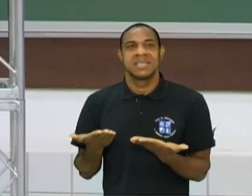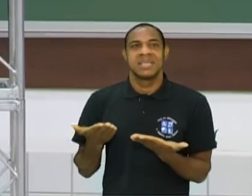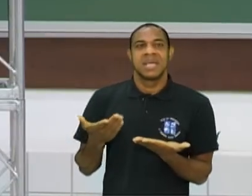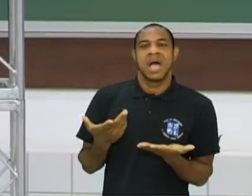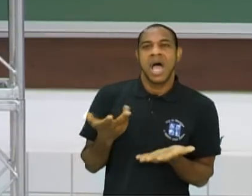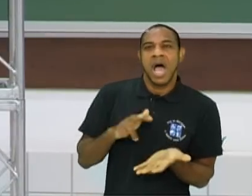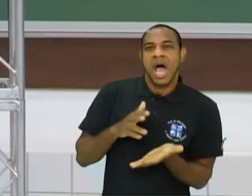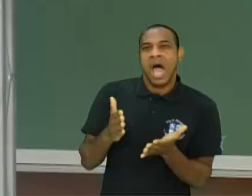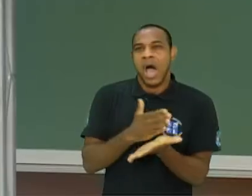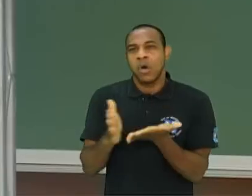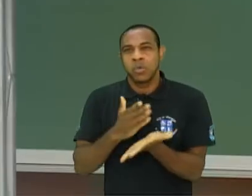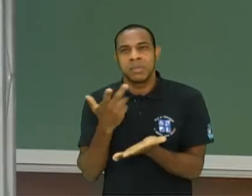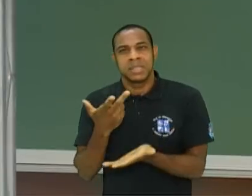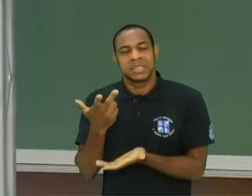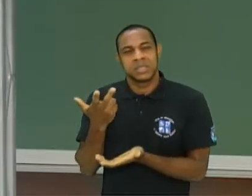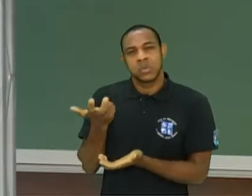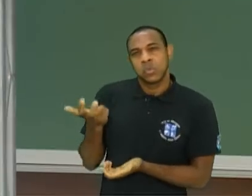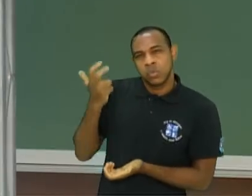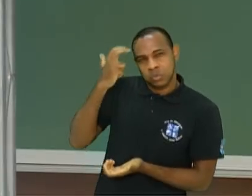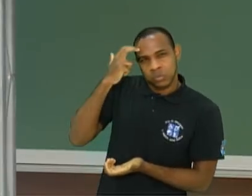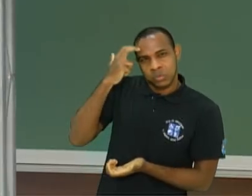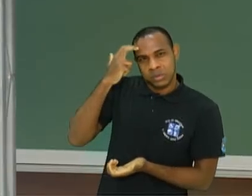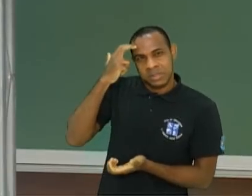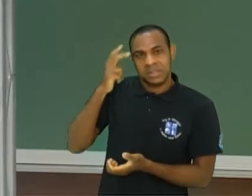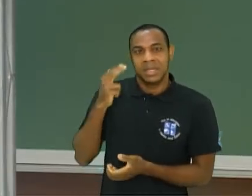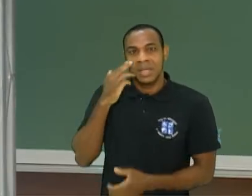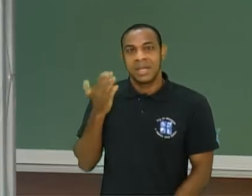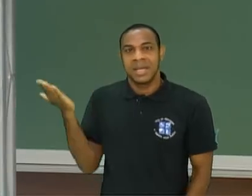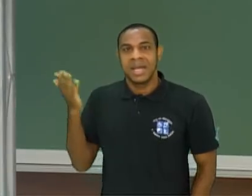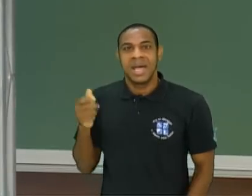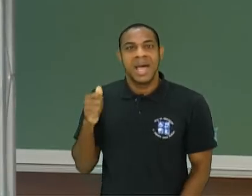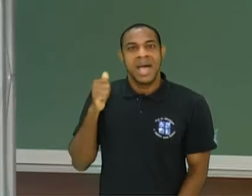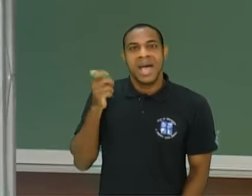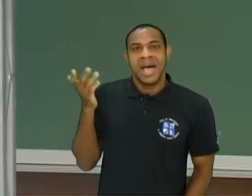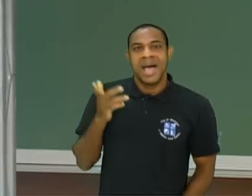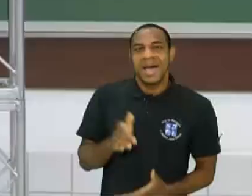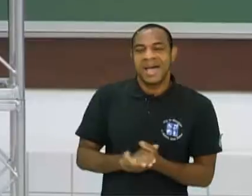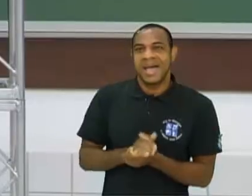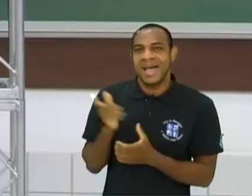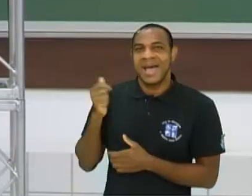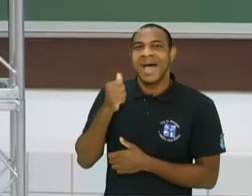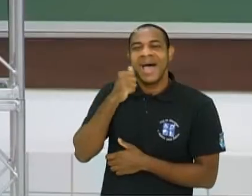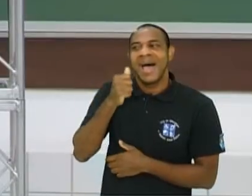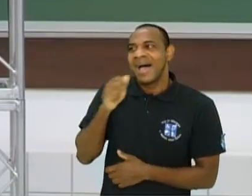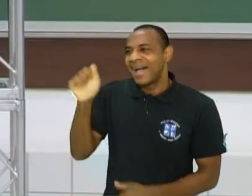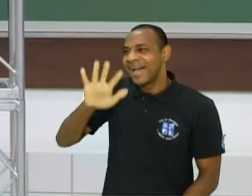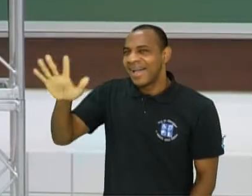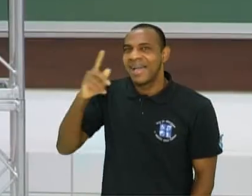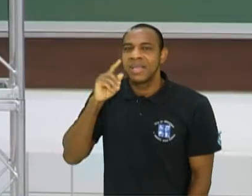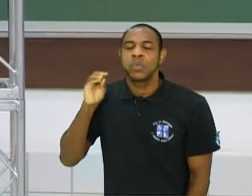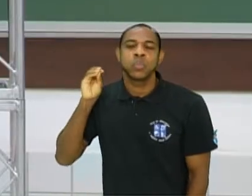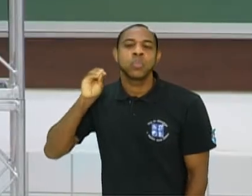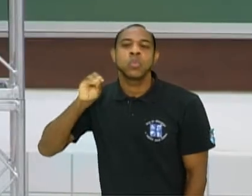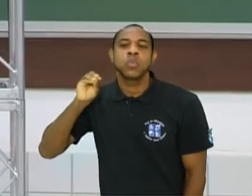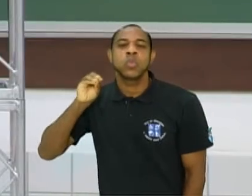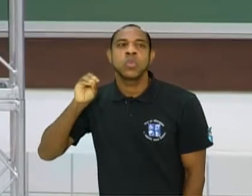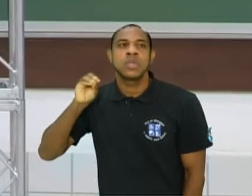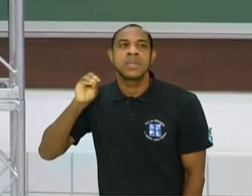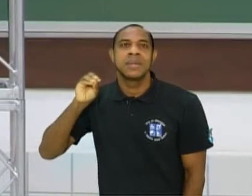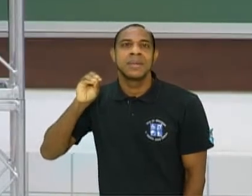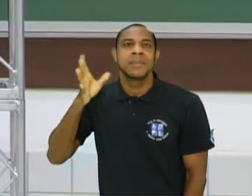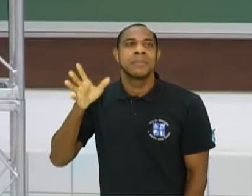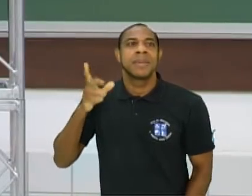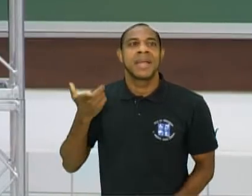algumas culturas latino-americanas, esse sinalzinho que a moça está fazendo com os lábios, que nós entendemos que é um beijo, eles usam para